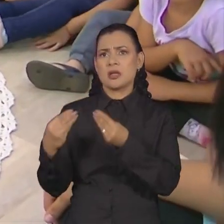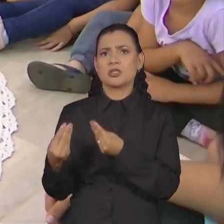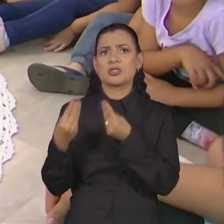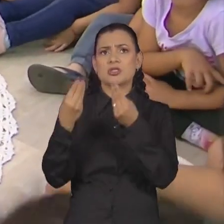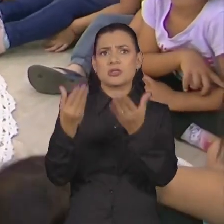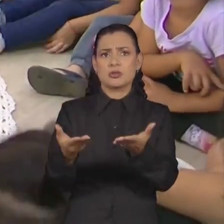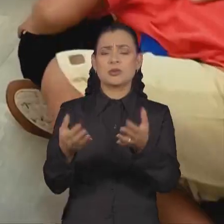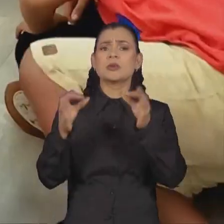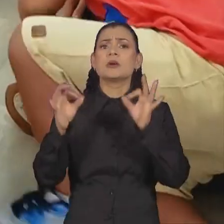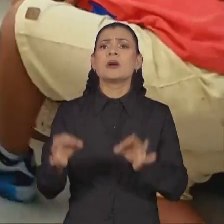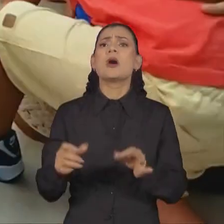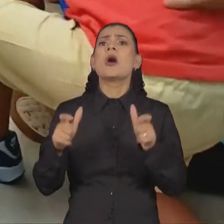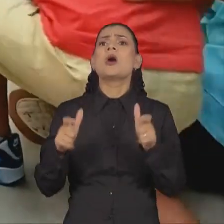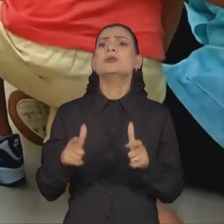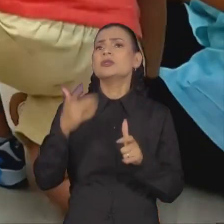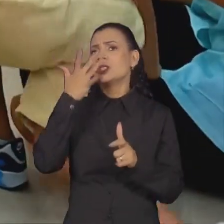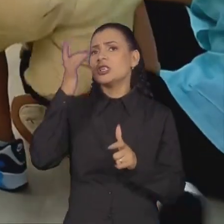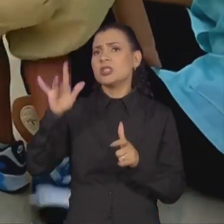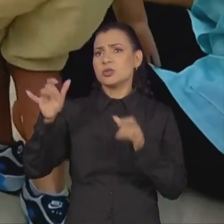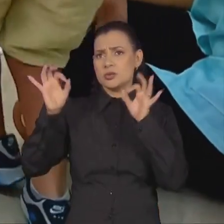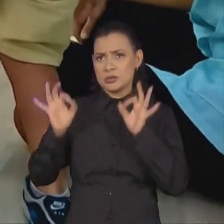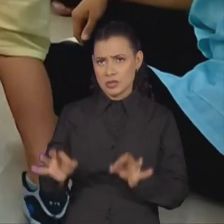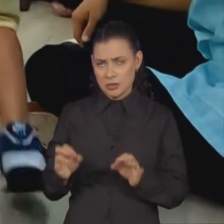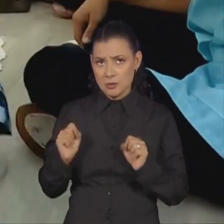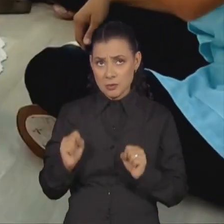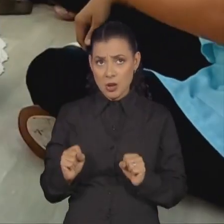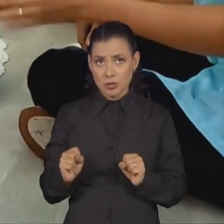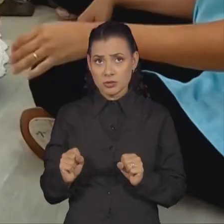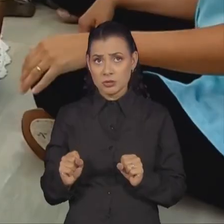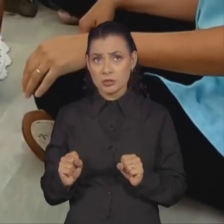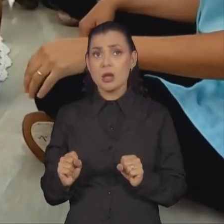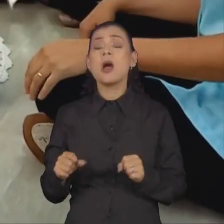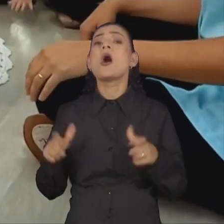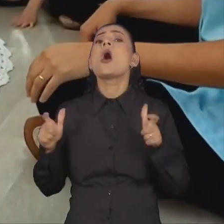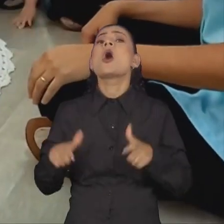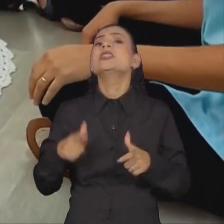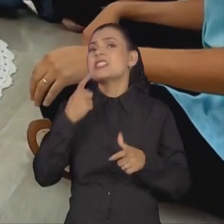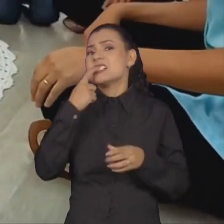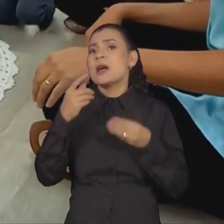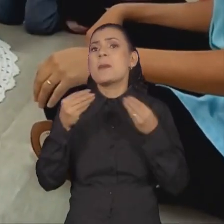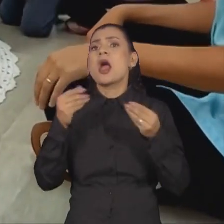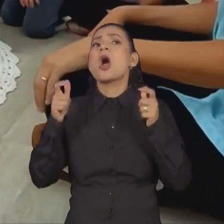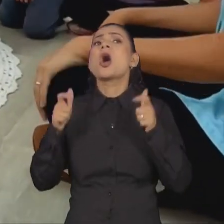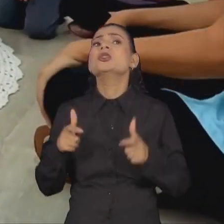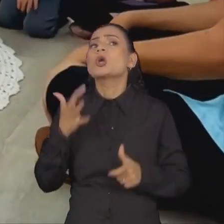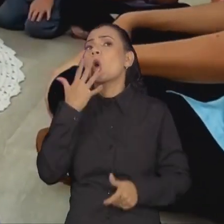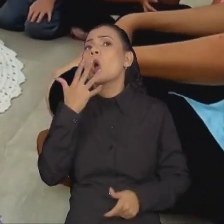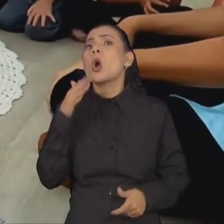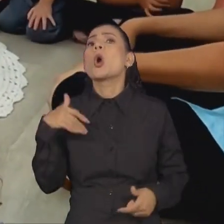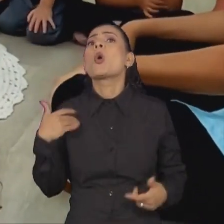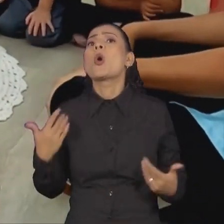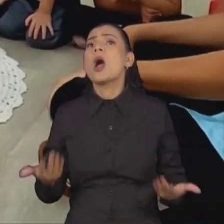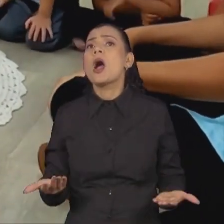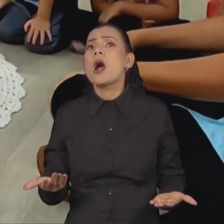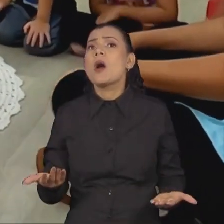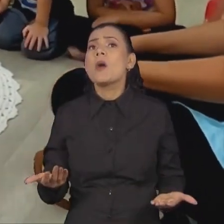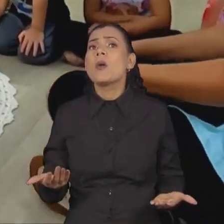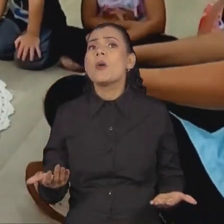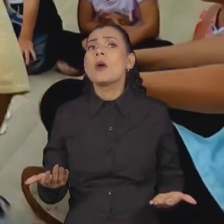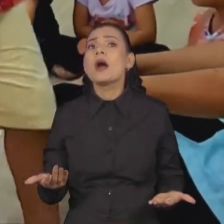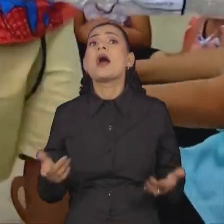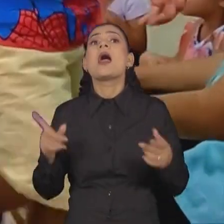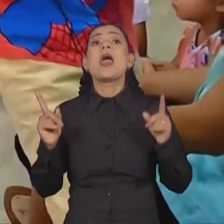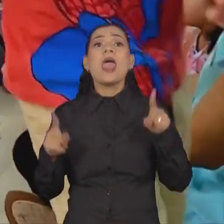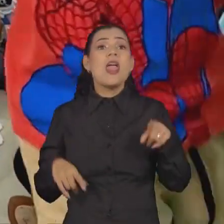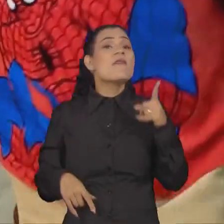na lata certa, por favor? Onde que a gente joga o plástico? O plástico é que cor, Lucas? É que cor? Ah, o